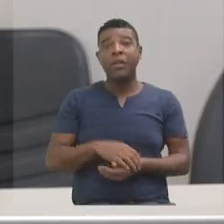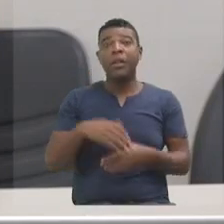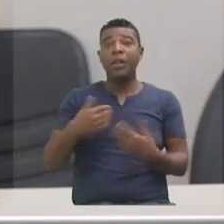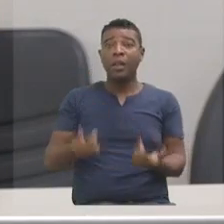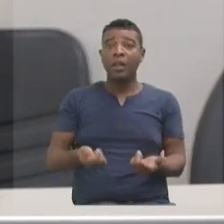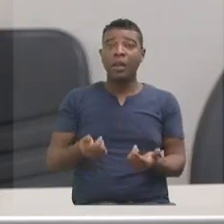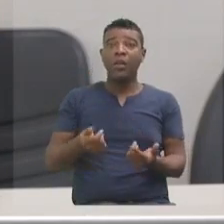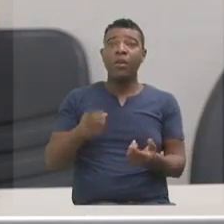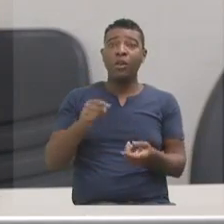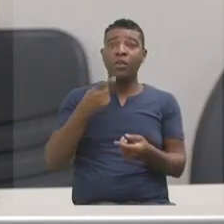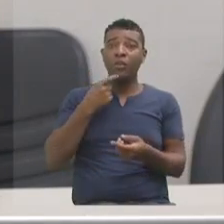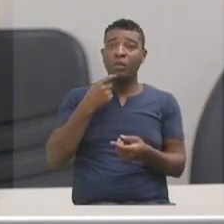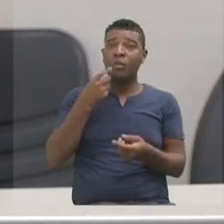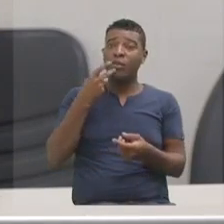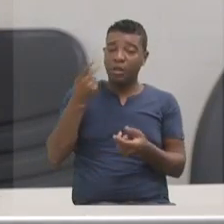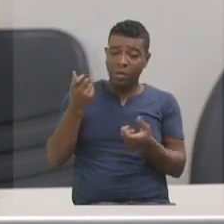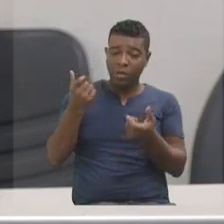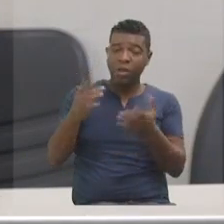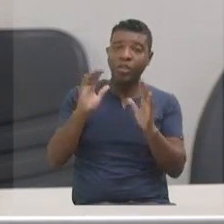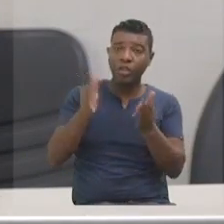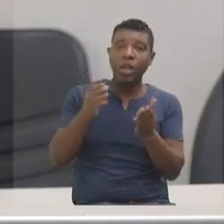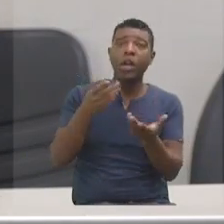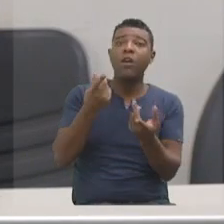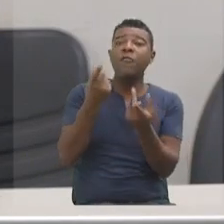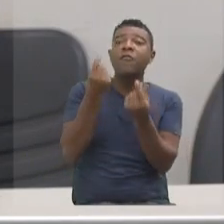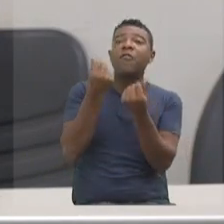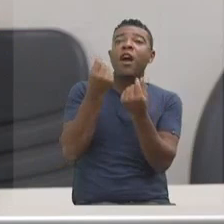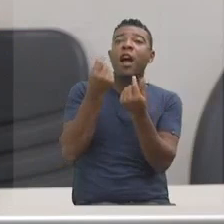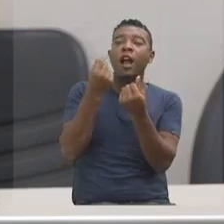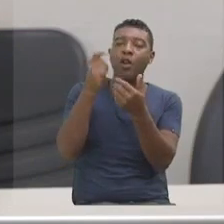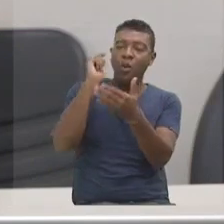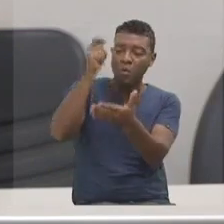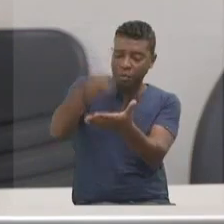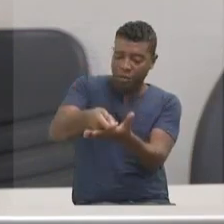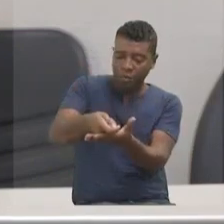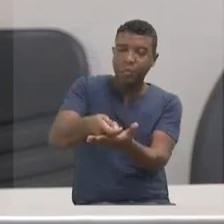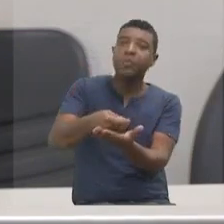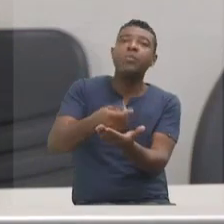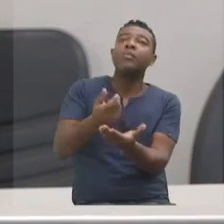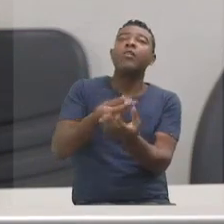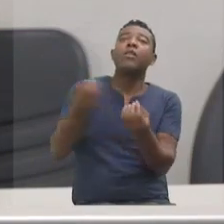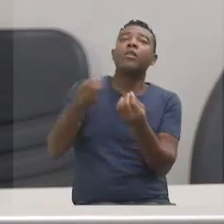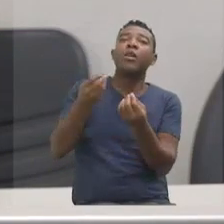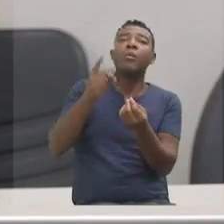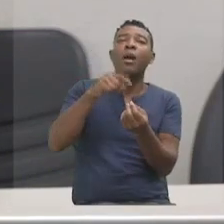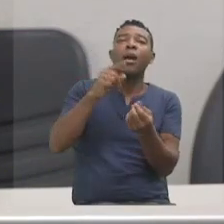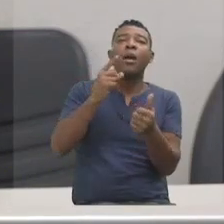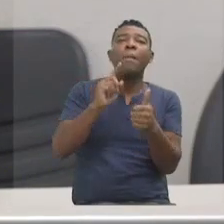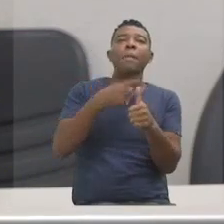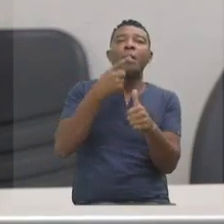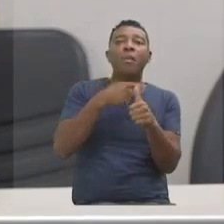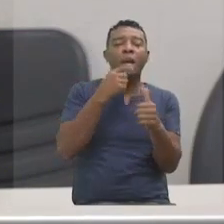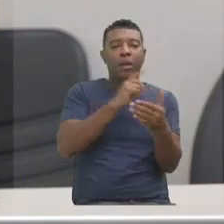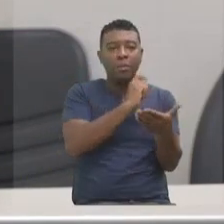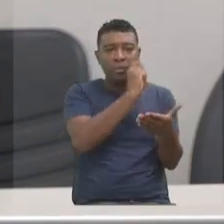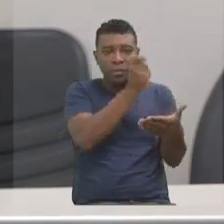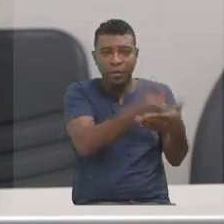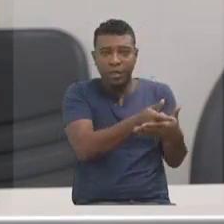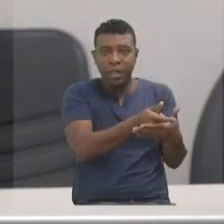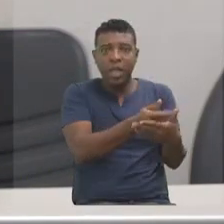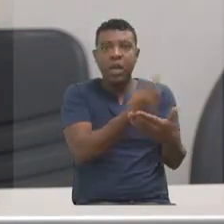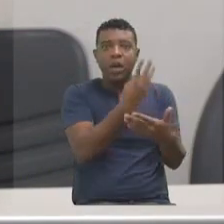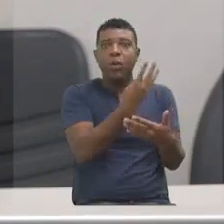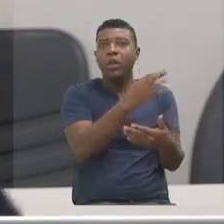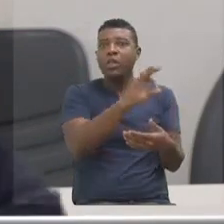acabei de falar pensando conta dos valores pagos a primeira parcela cerca de 400 milhões na segunda